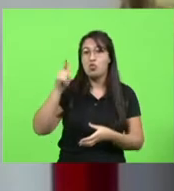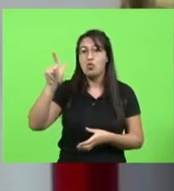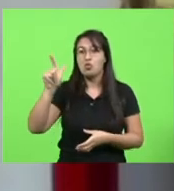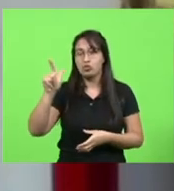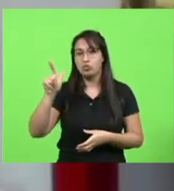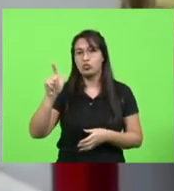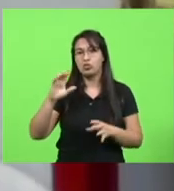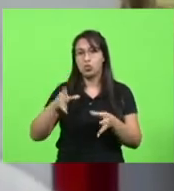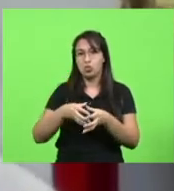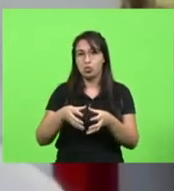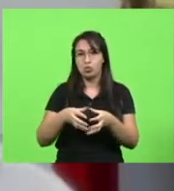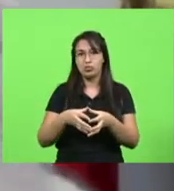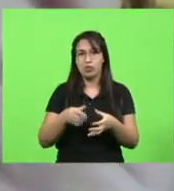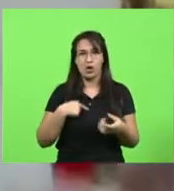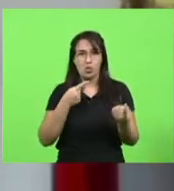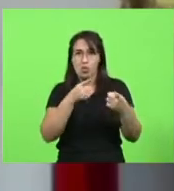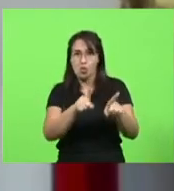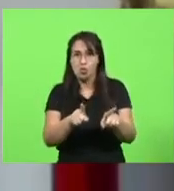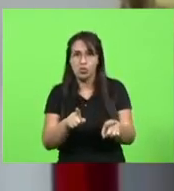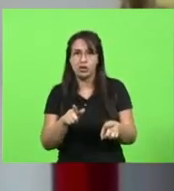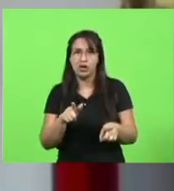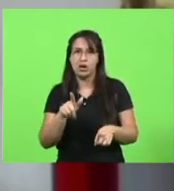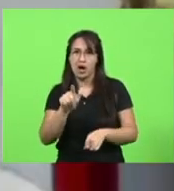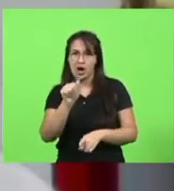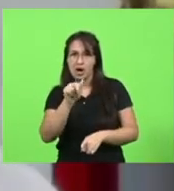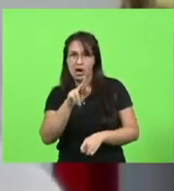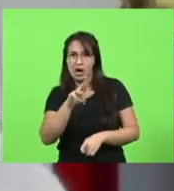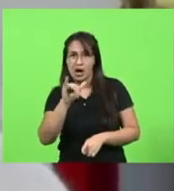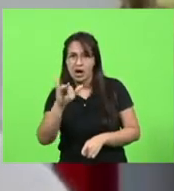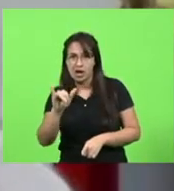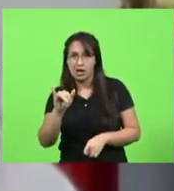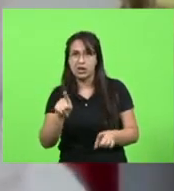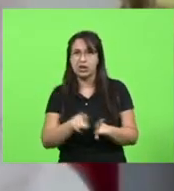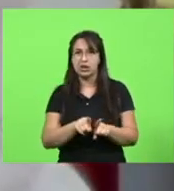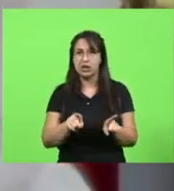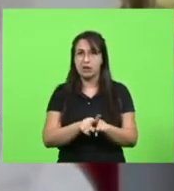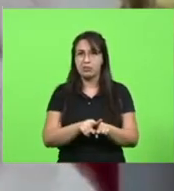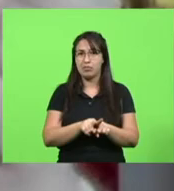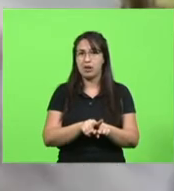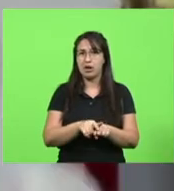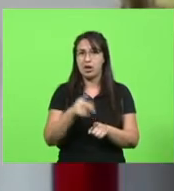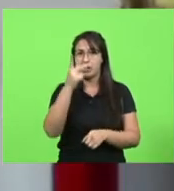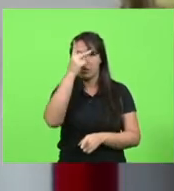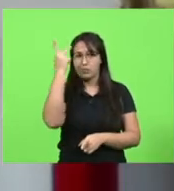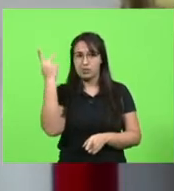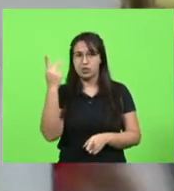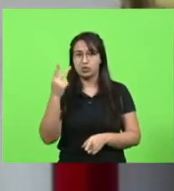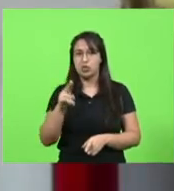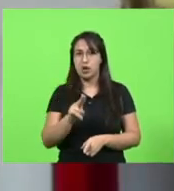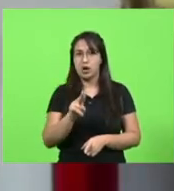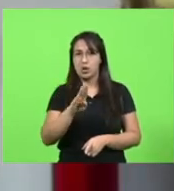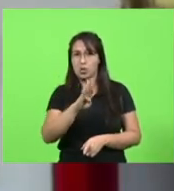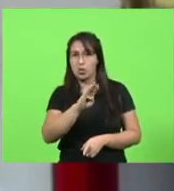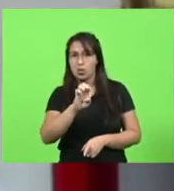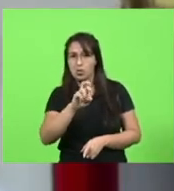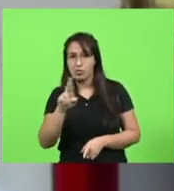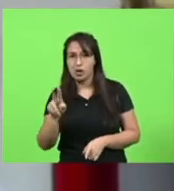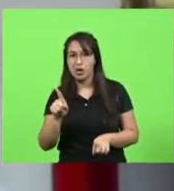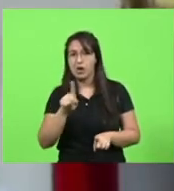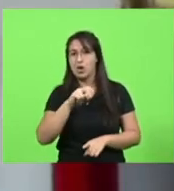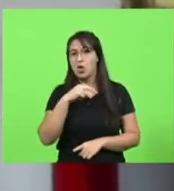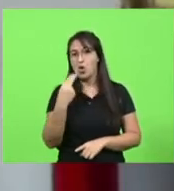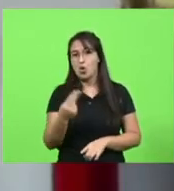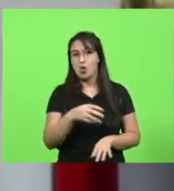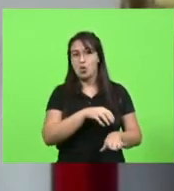gari, nada contra motorista de Uber, nada contra motorista de caminhão, caminhoneiro,